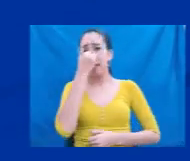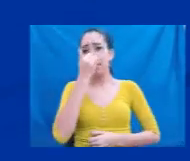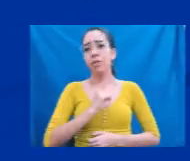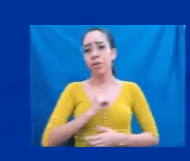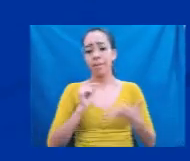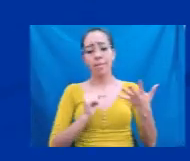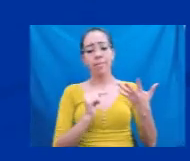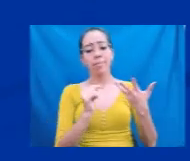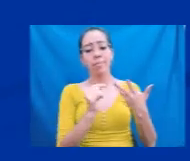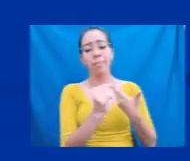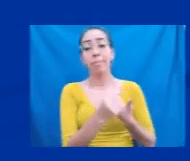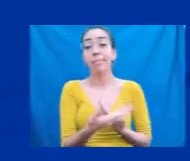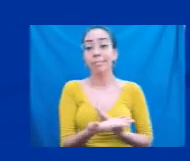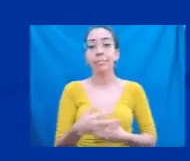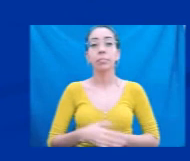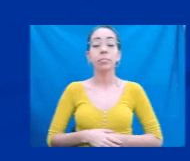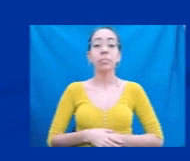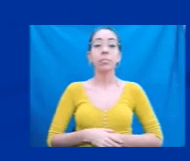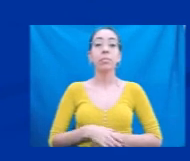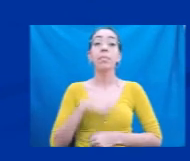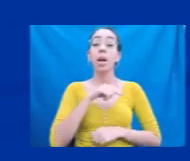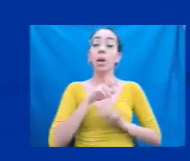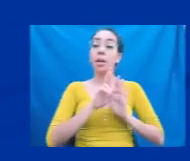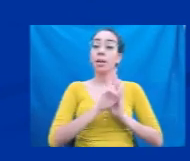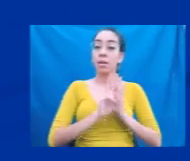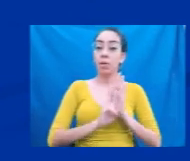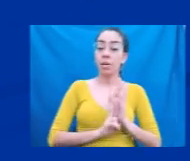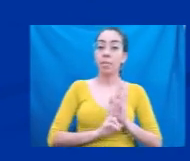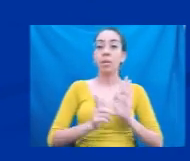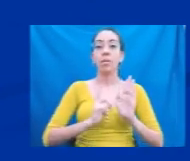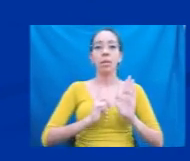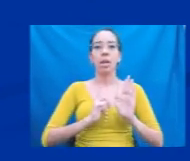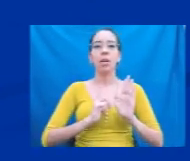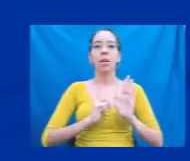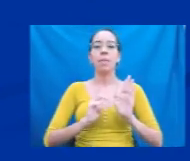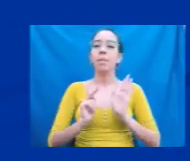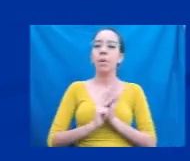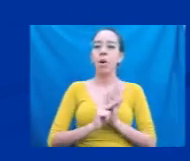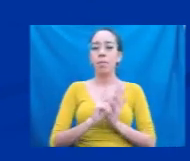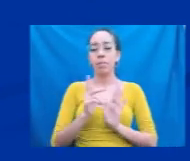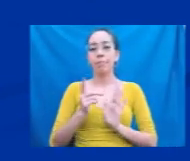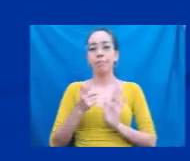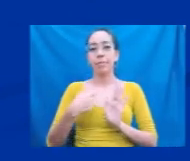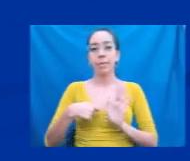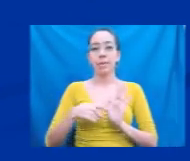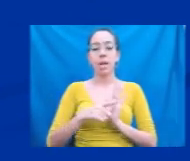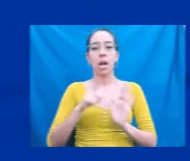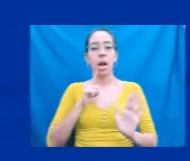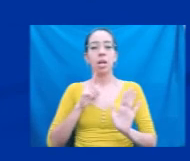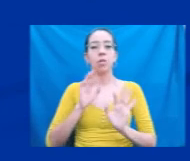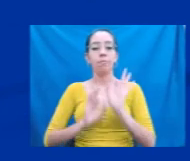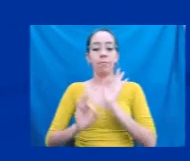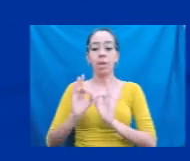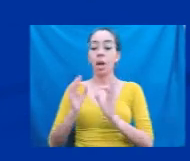eu relatei. Então, esse regulamento, ele estabelece uma série de requisitos a serem cumpridos que vão